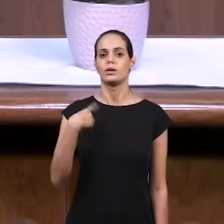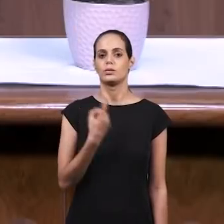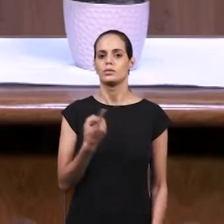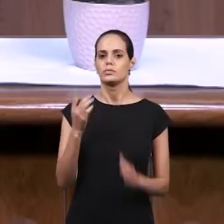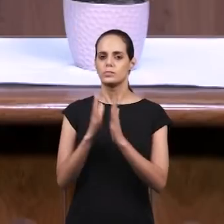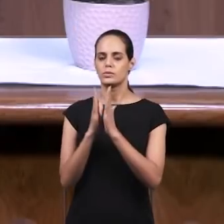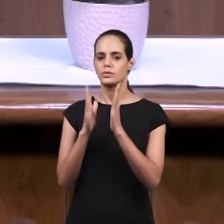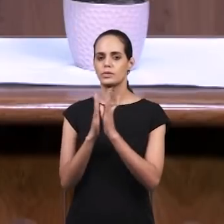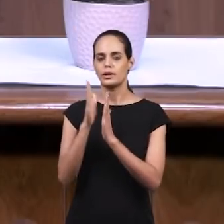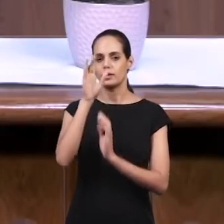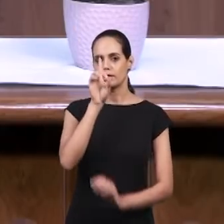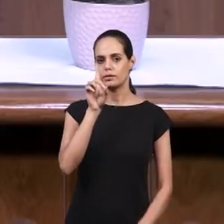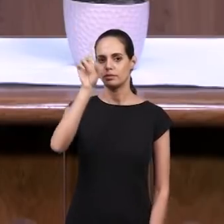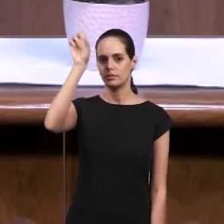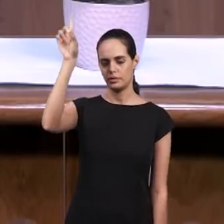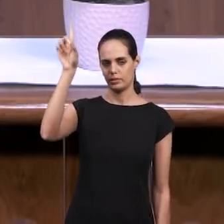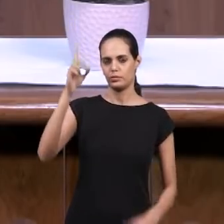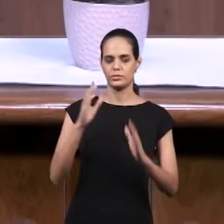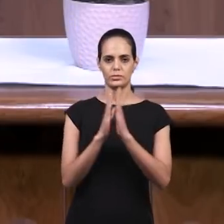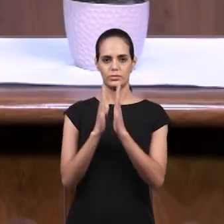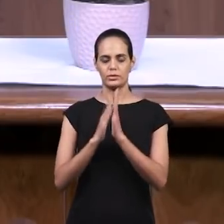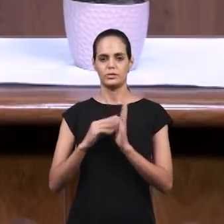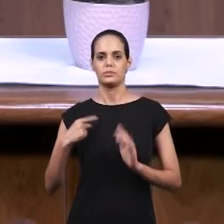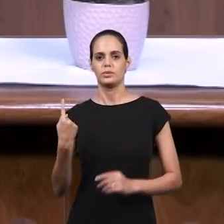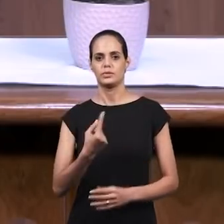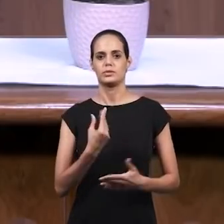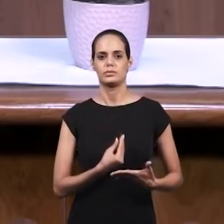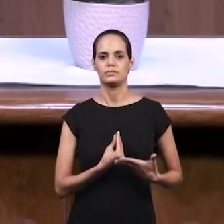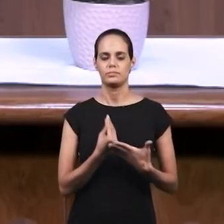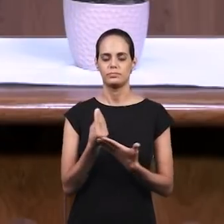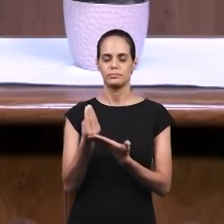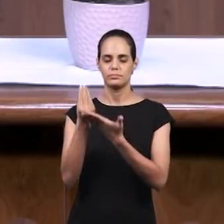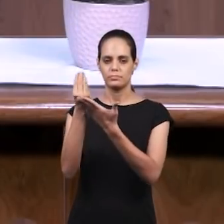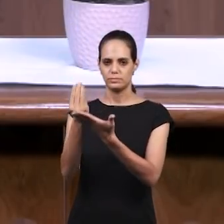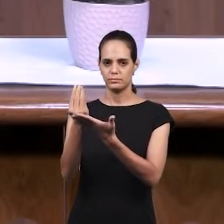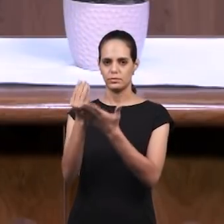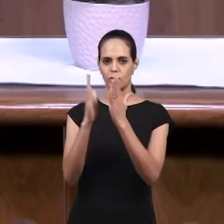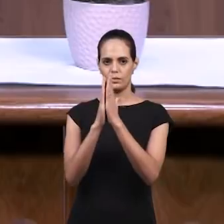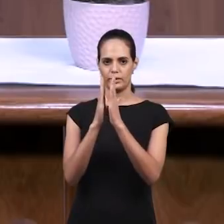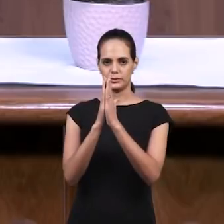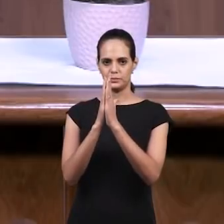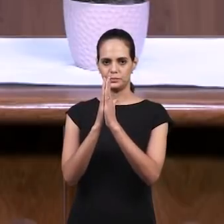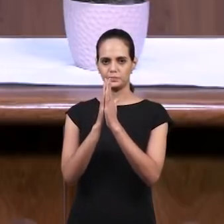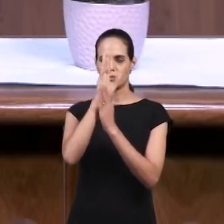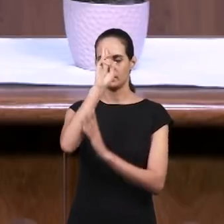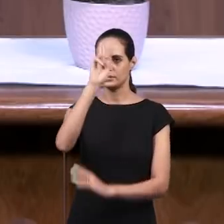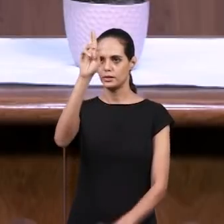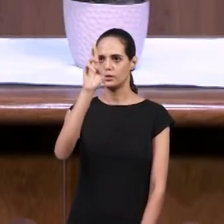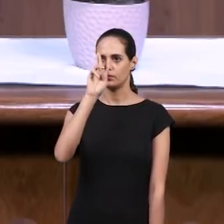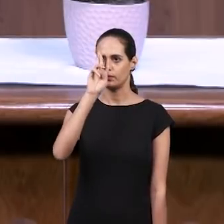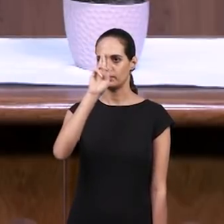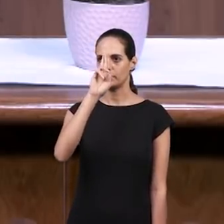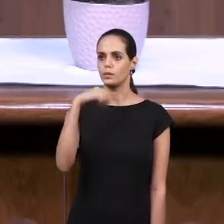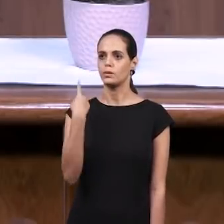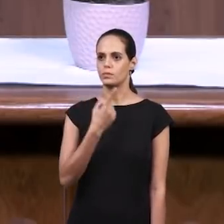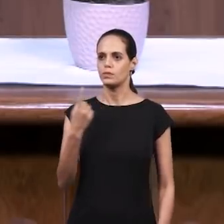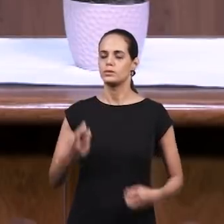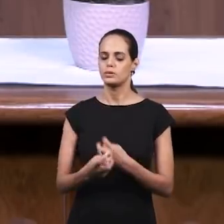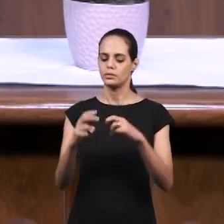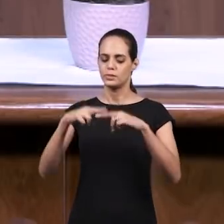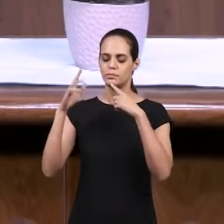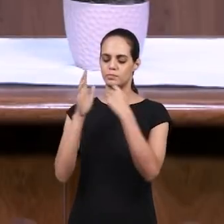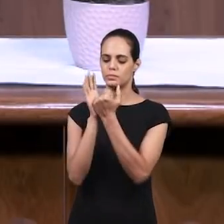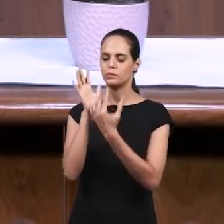estaremos fazendo uma invocação ao Senhor, estaremos orando, colocando as nossas vidas diante de Deus. Oremos. Senhor, nós clamamos